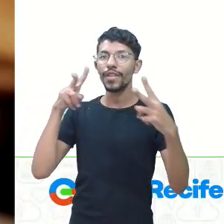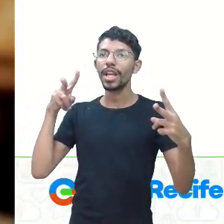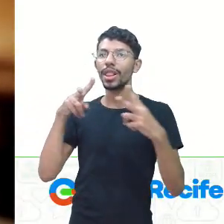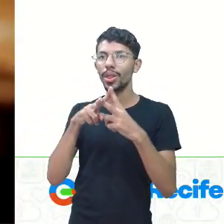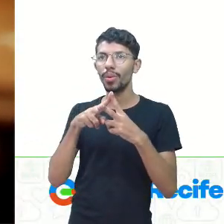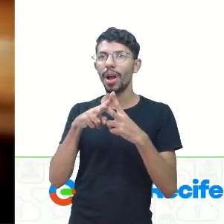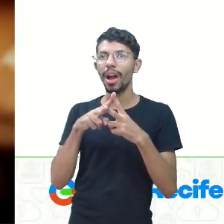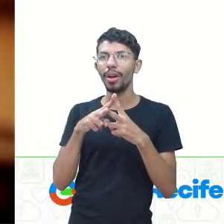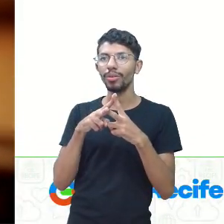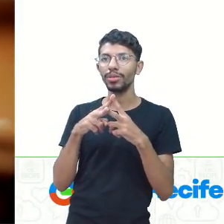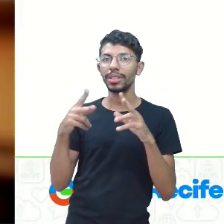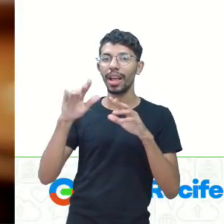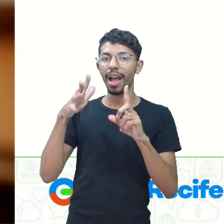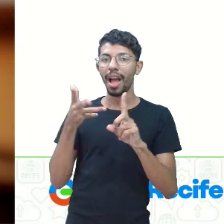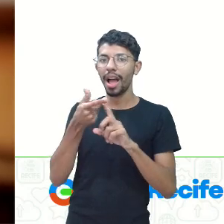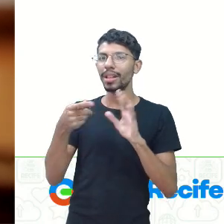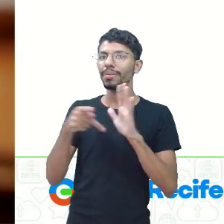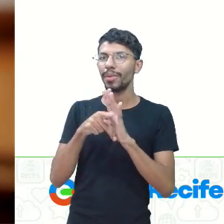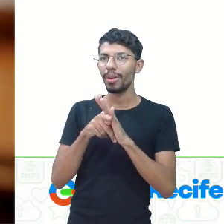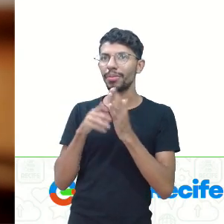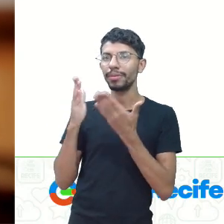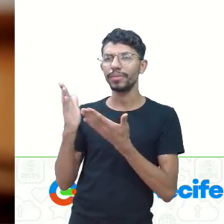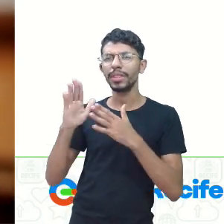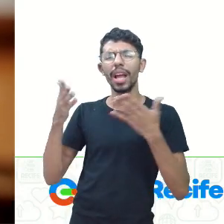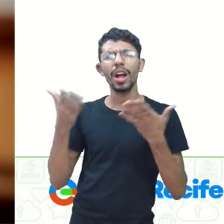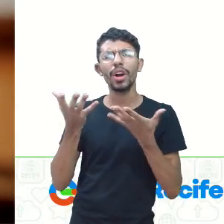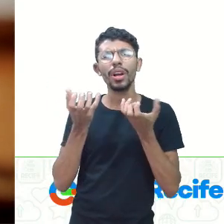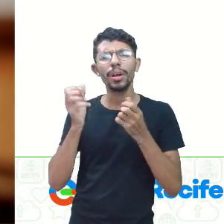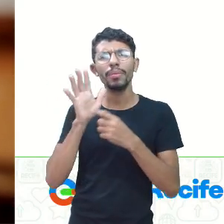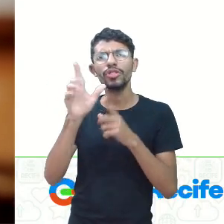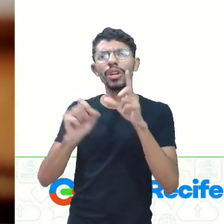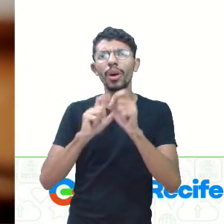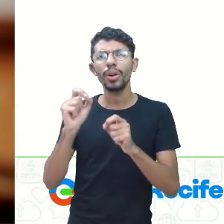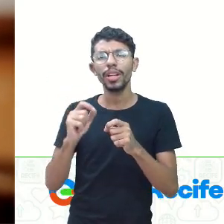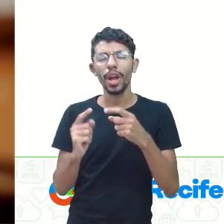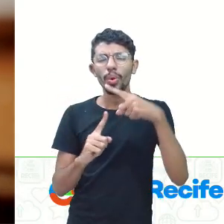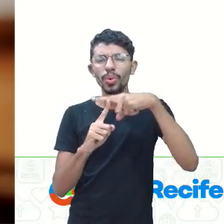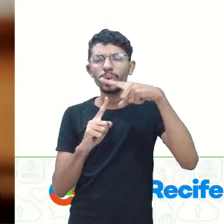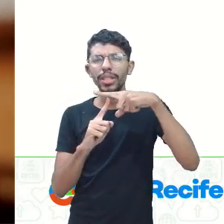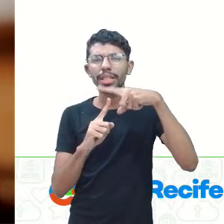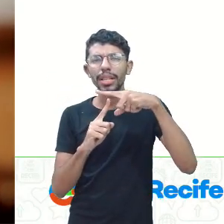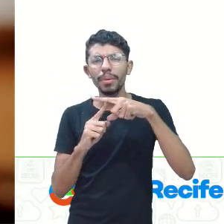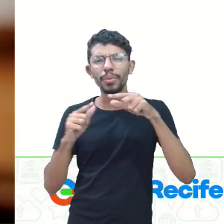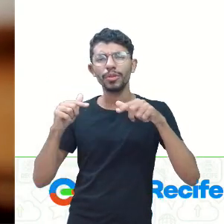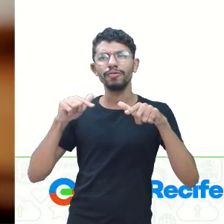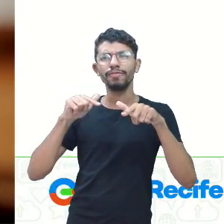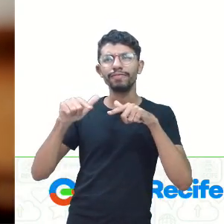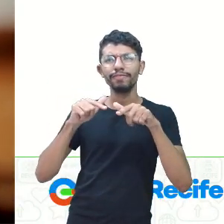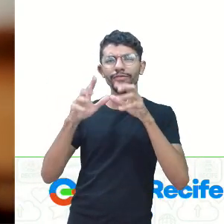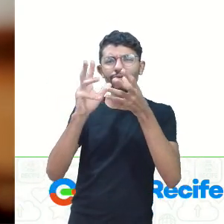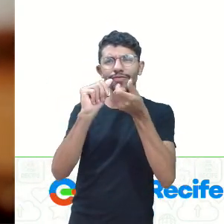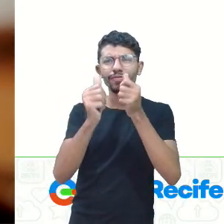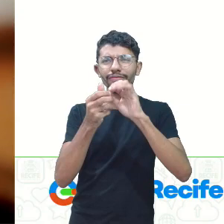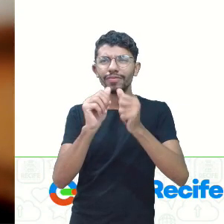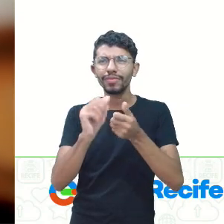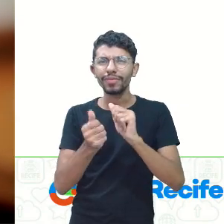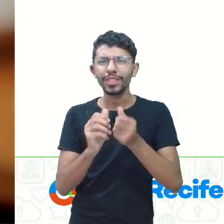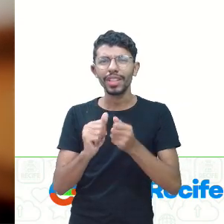da valorização desse tipo de trabalho, não é? Vejam a sensibilidade, vejam a